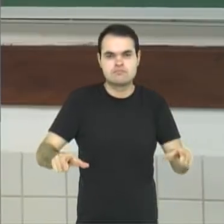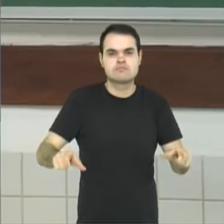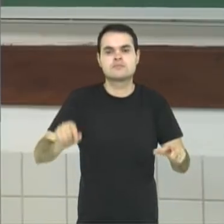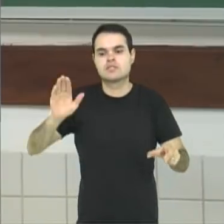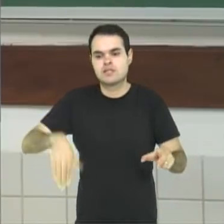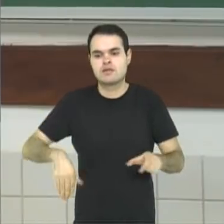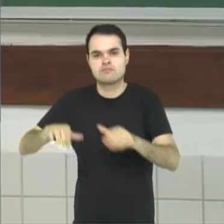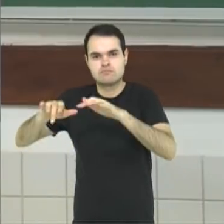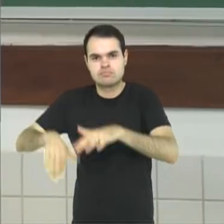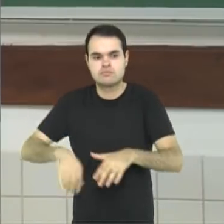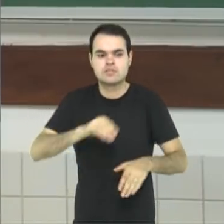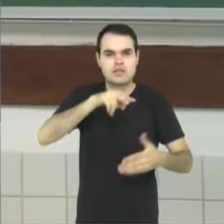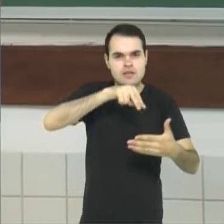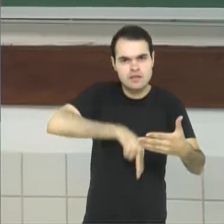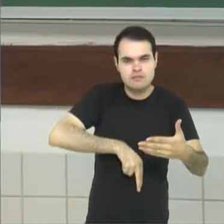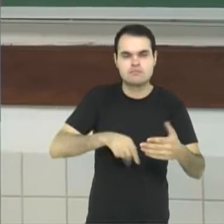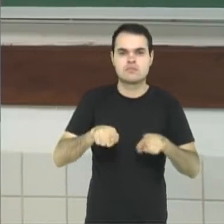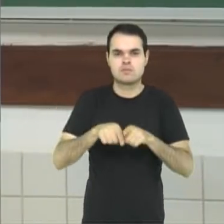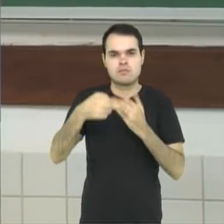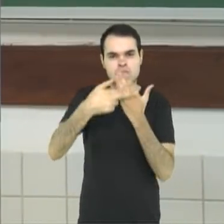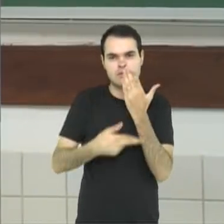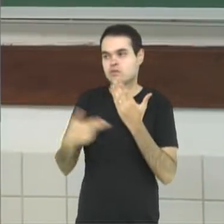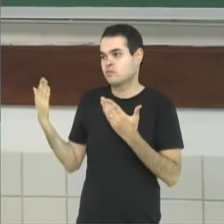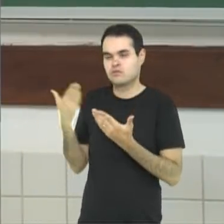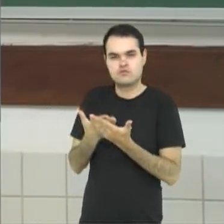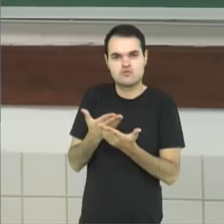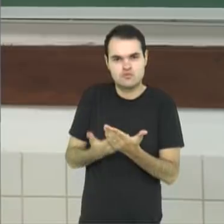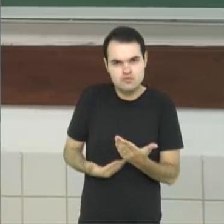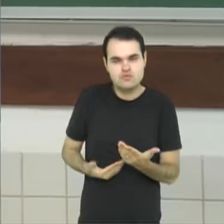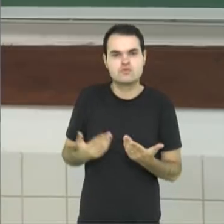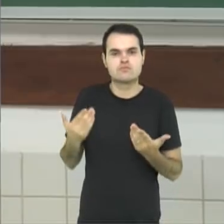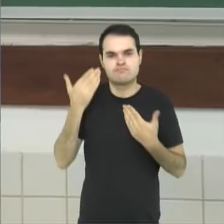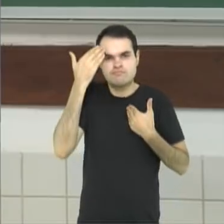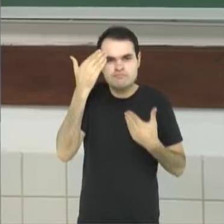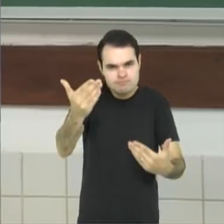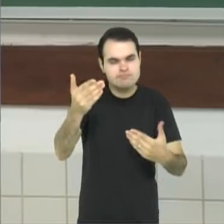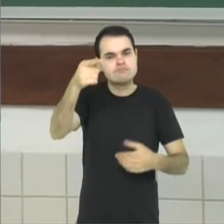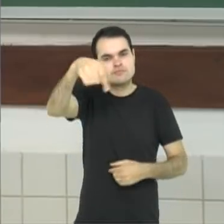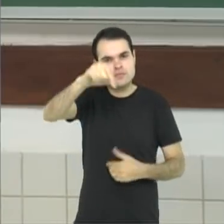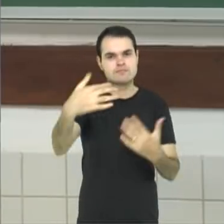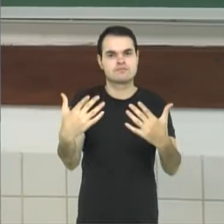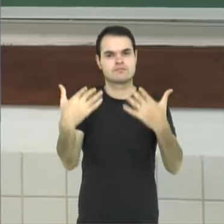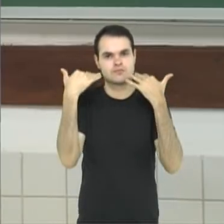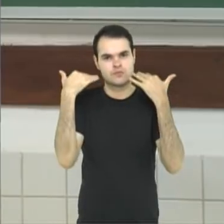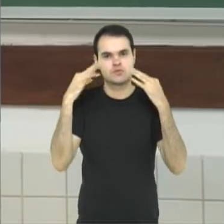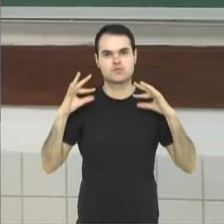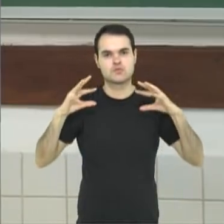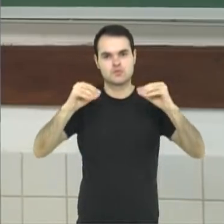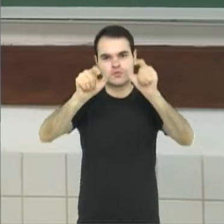né? Seguem aí as referências para estudo. Agradeço